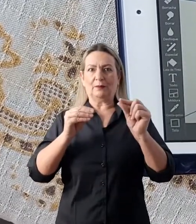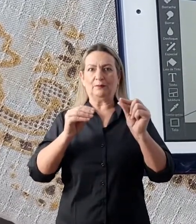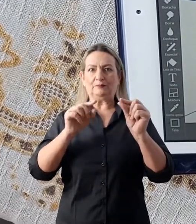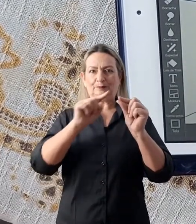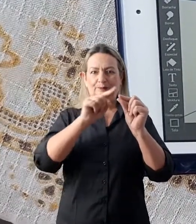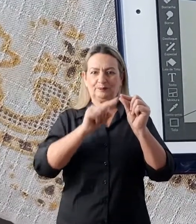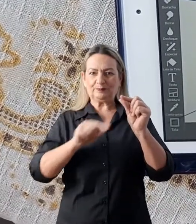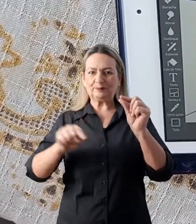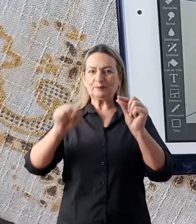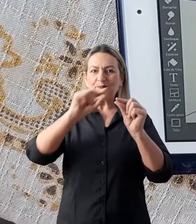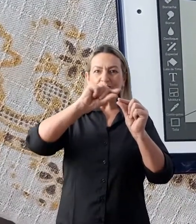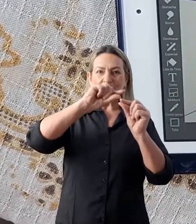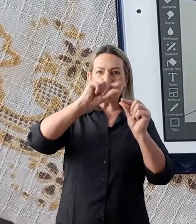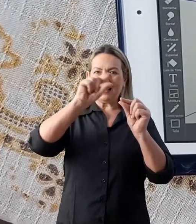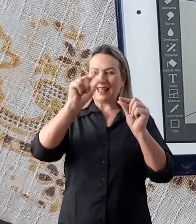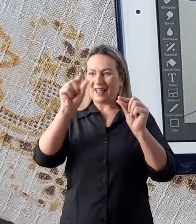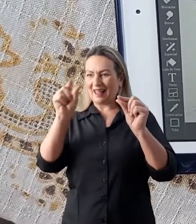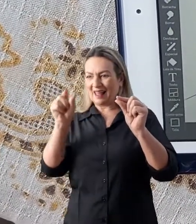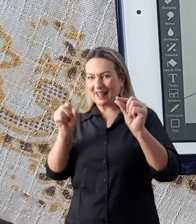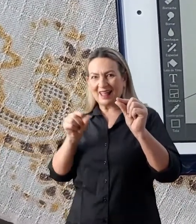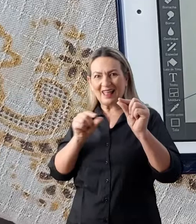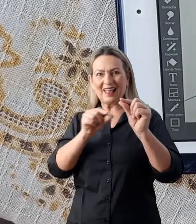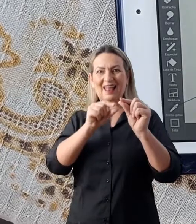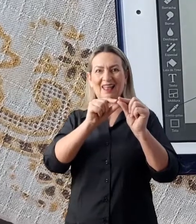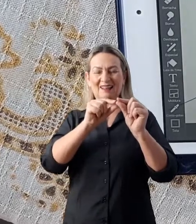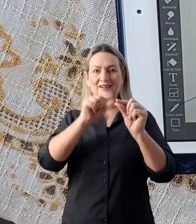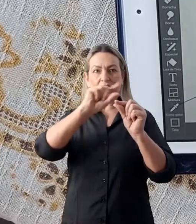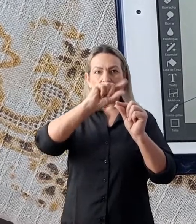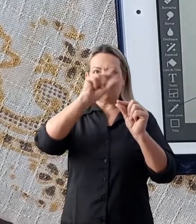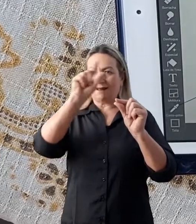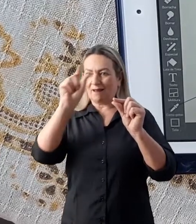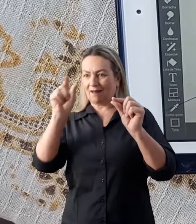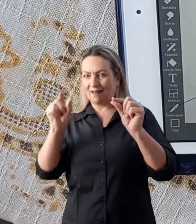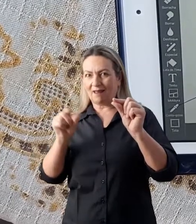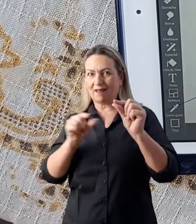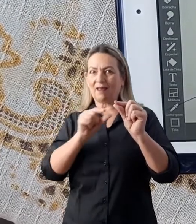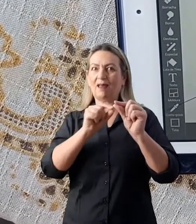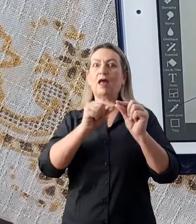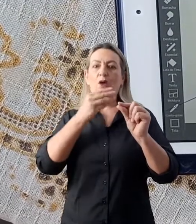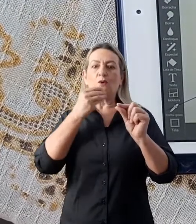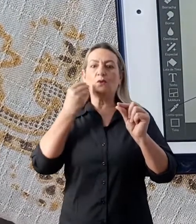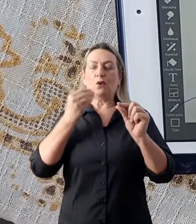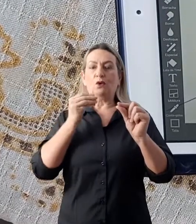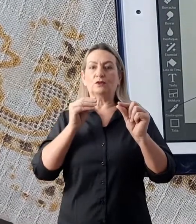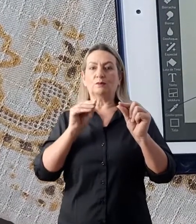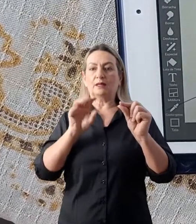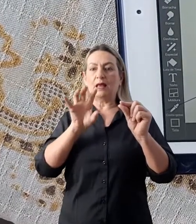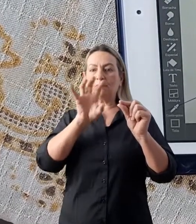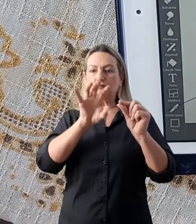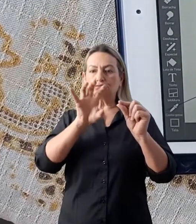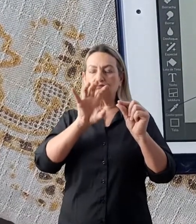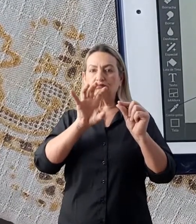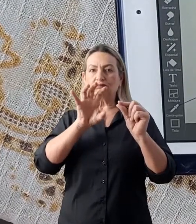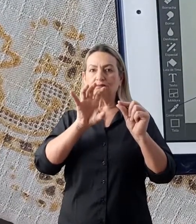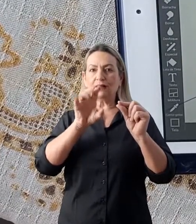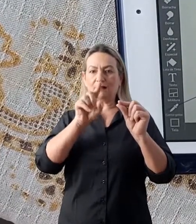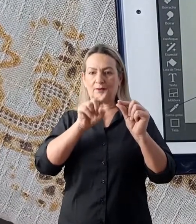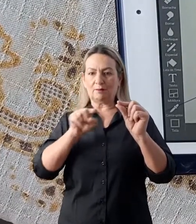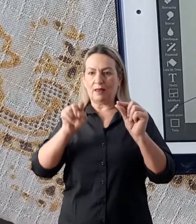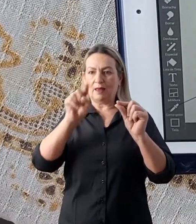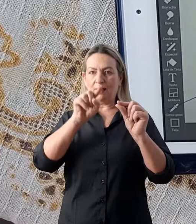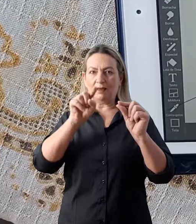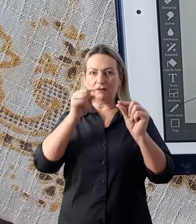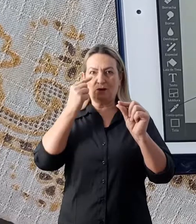de divisão, fiz outra aqui, porque aí eu fico por regiões. Então eu tenho essa região aqui